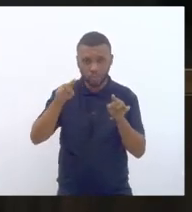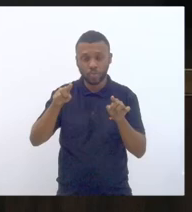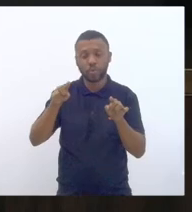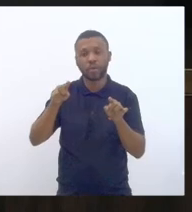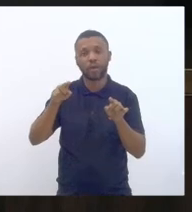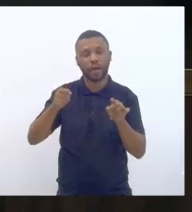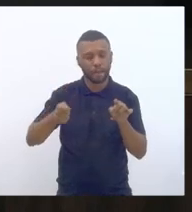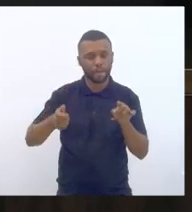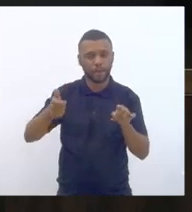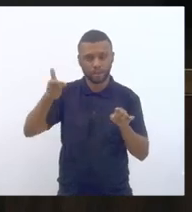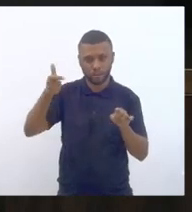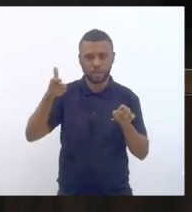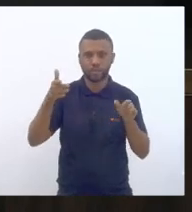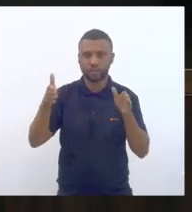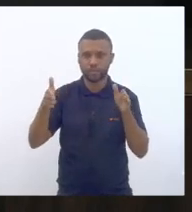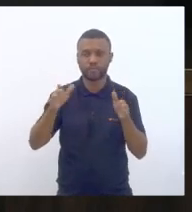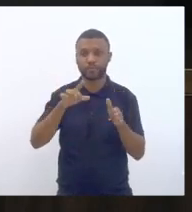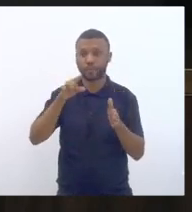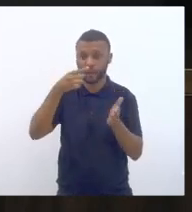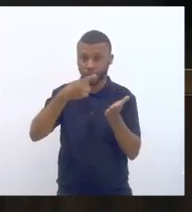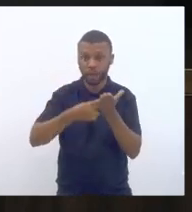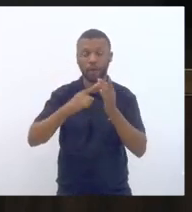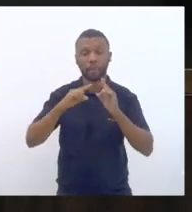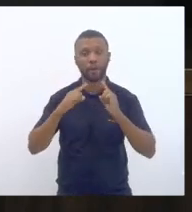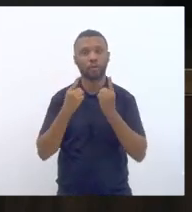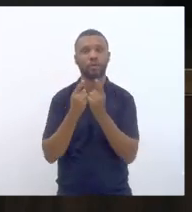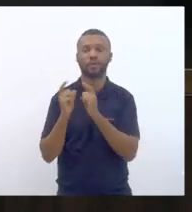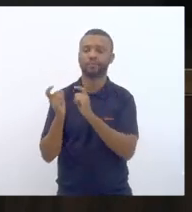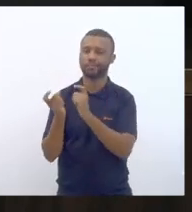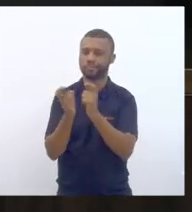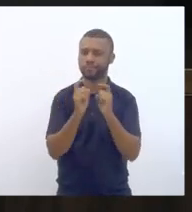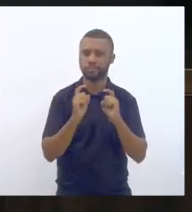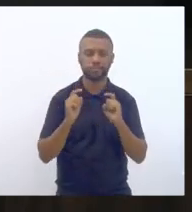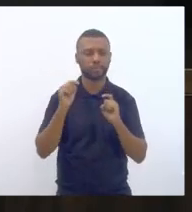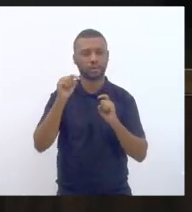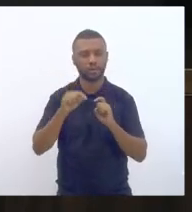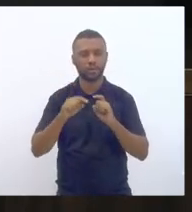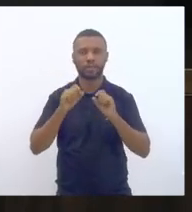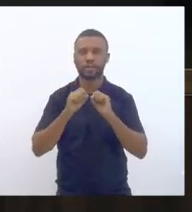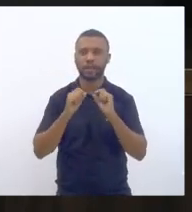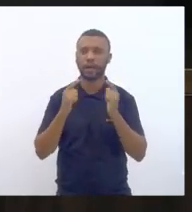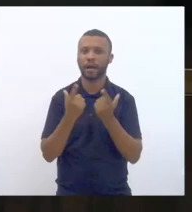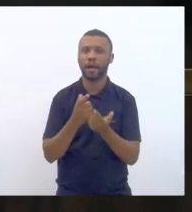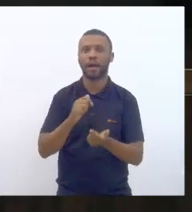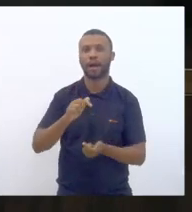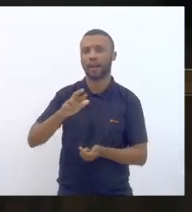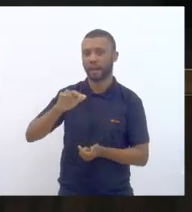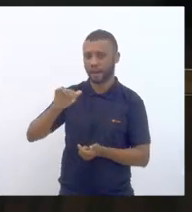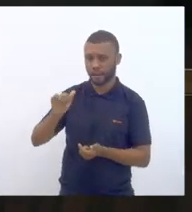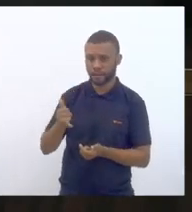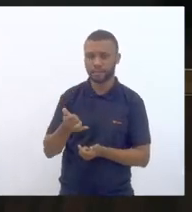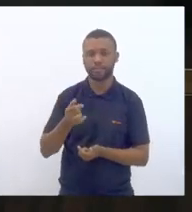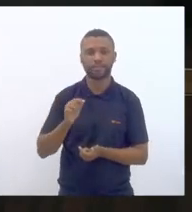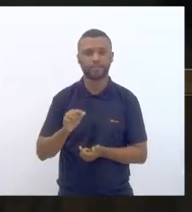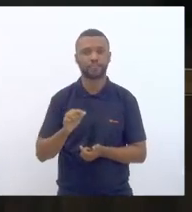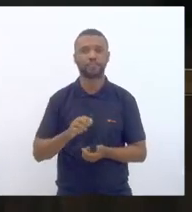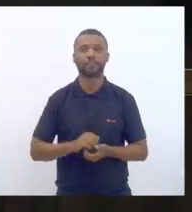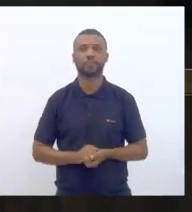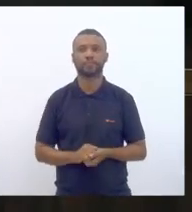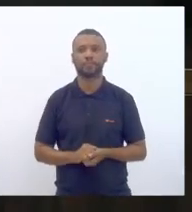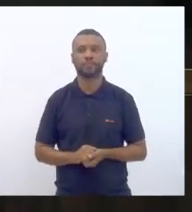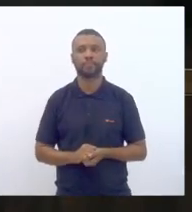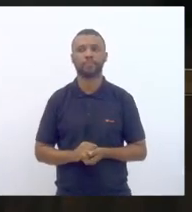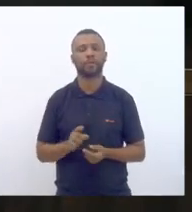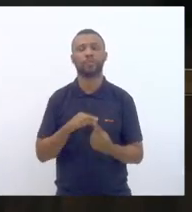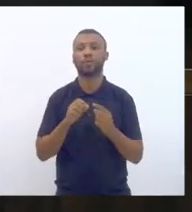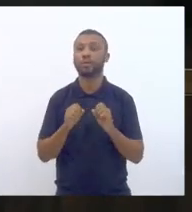12, uma audiência pública aqui na Assembleia em